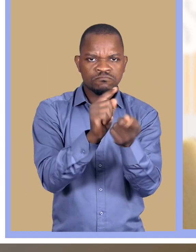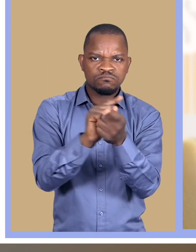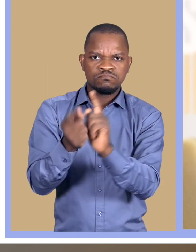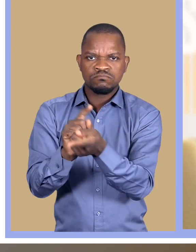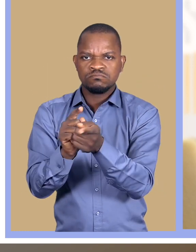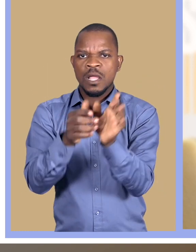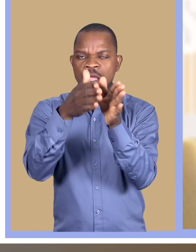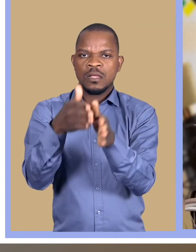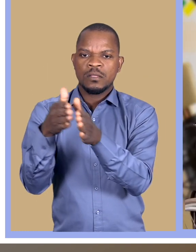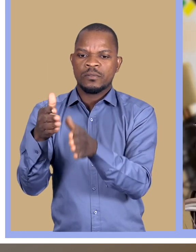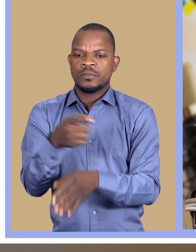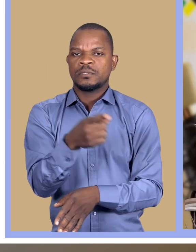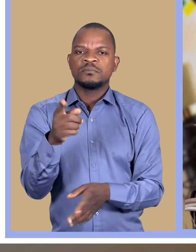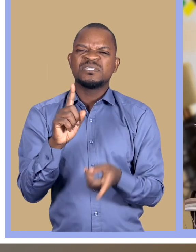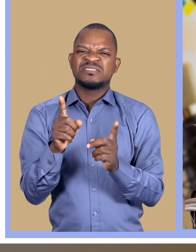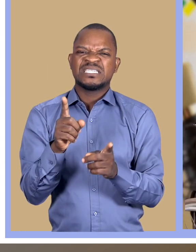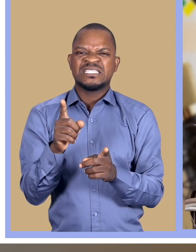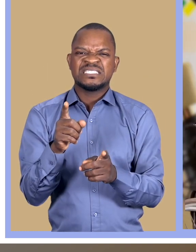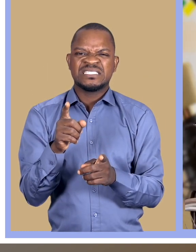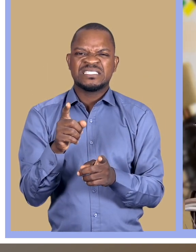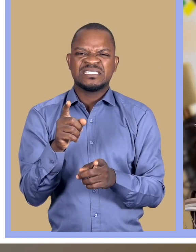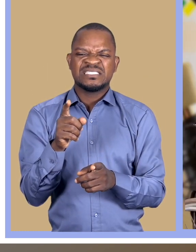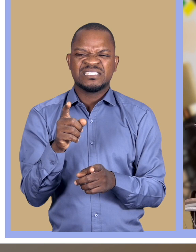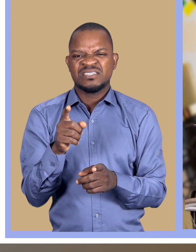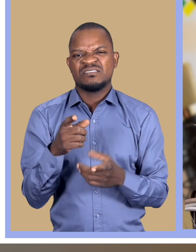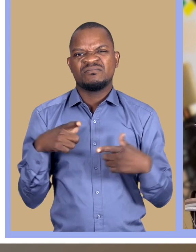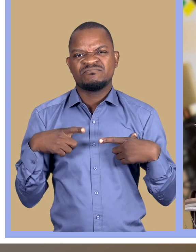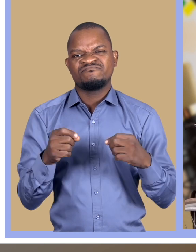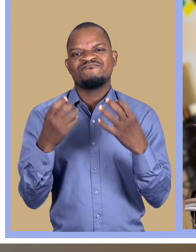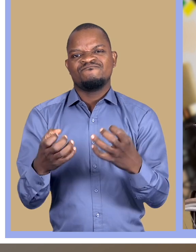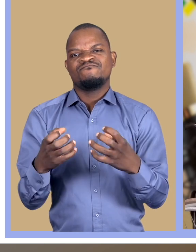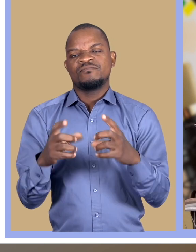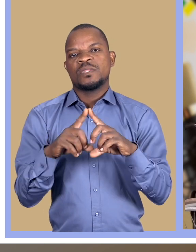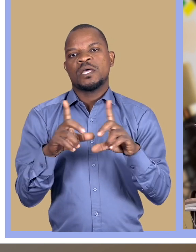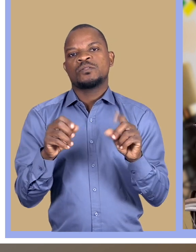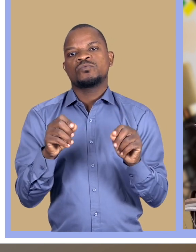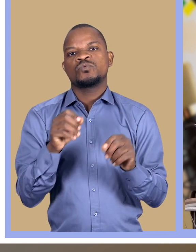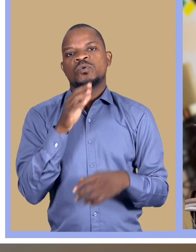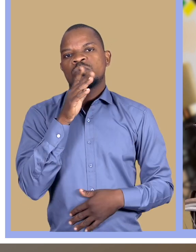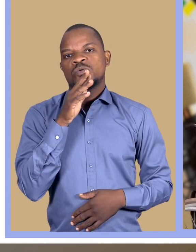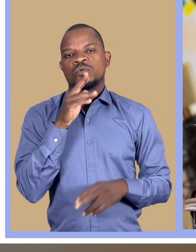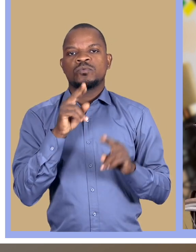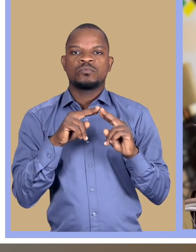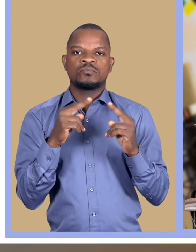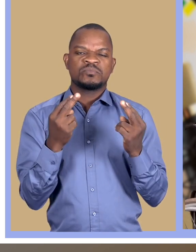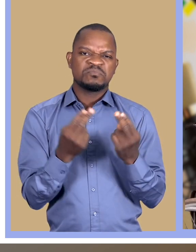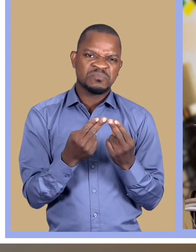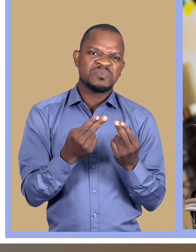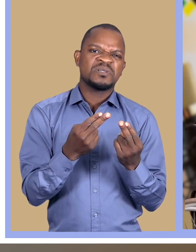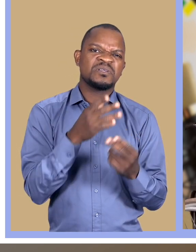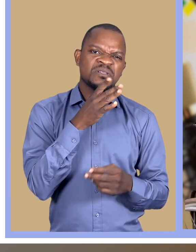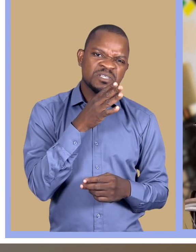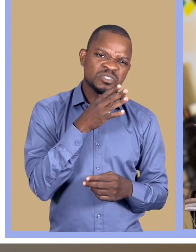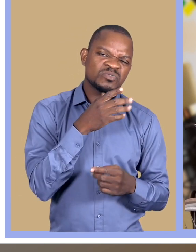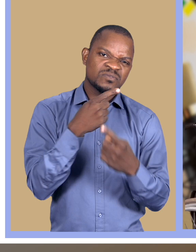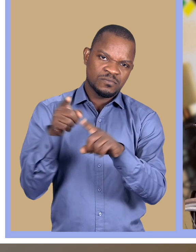questão do lixo e mostrar que afinal podemos também brincar com este conceito do lixo, chamar